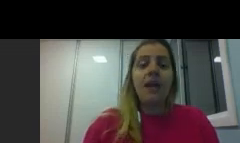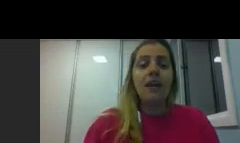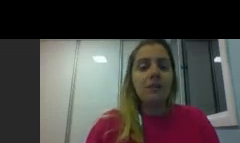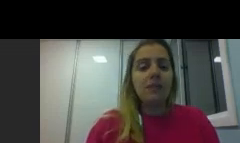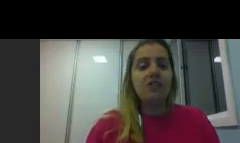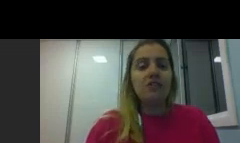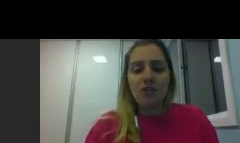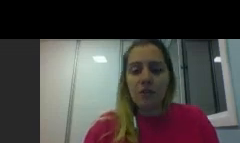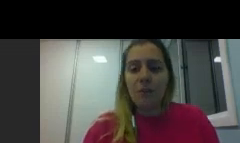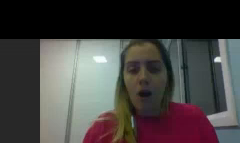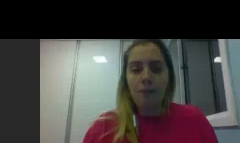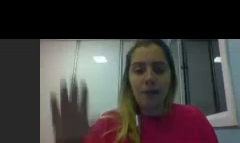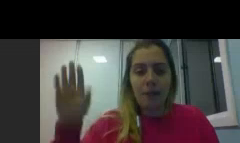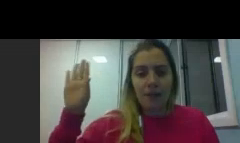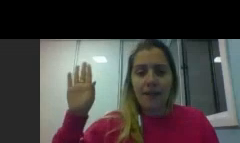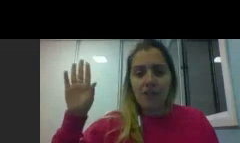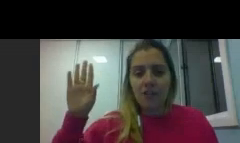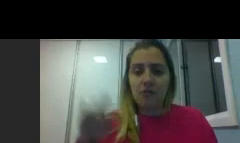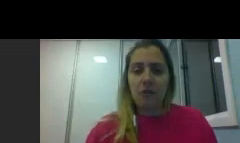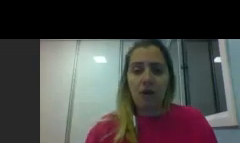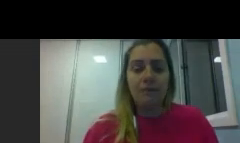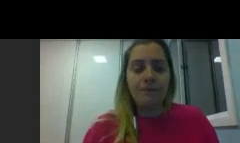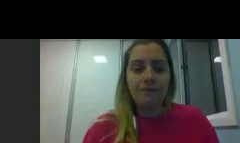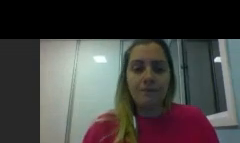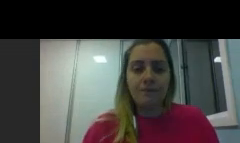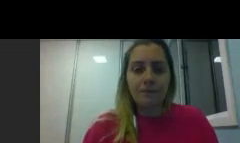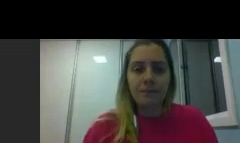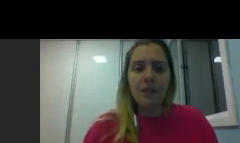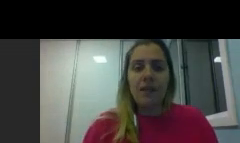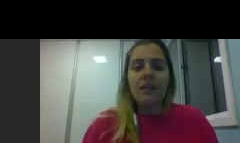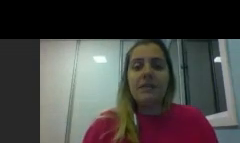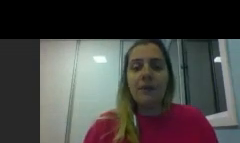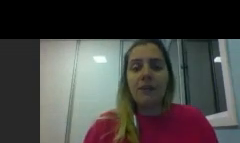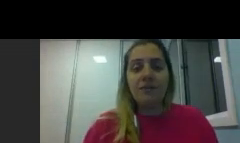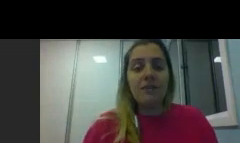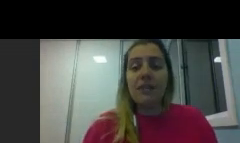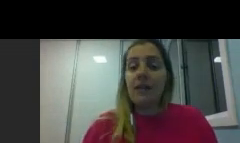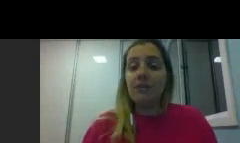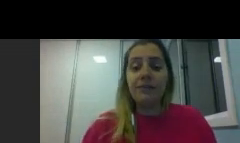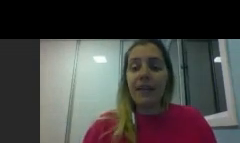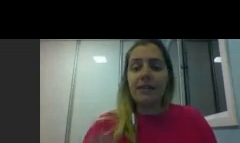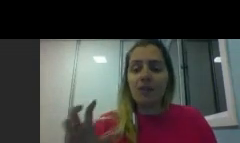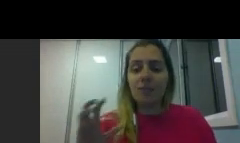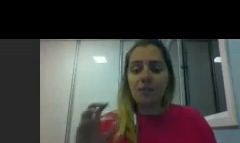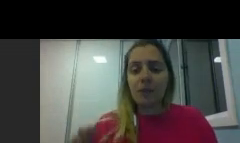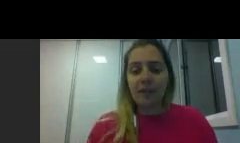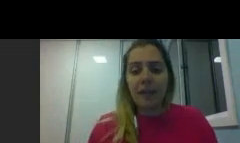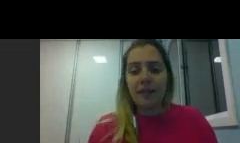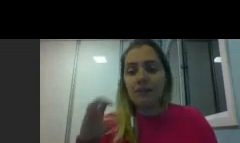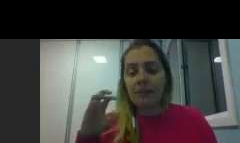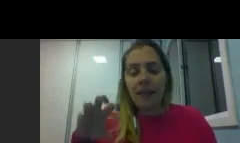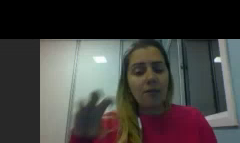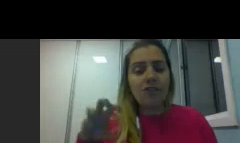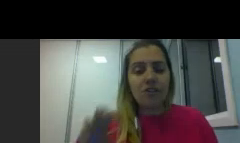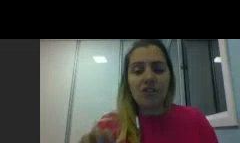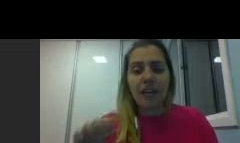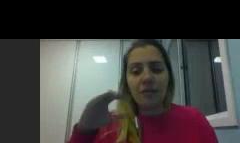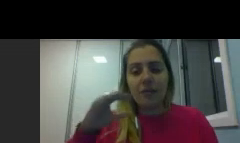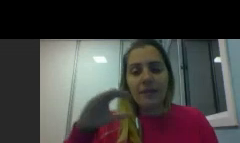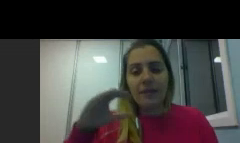hemácia. E os indivíduos tipo O, particularmente eu sou O, são indivíduos que não têm esse tipo de proteína, não